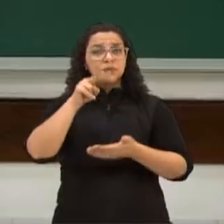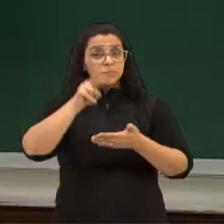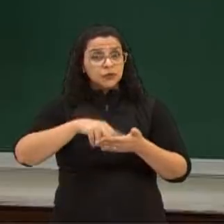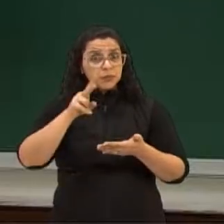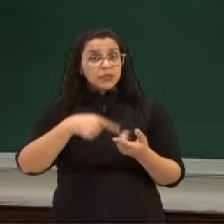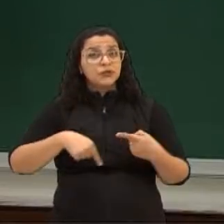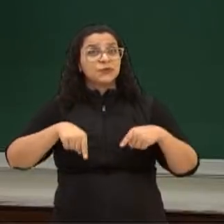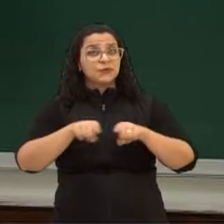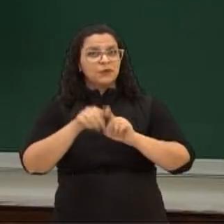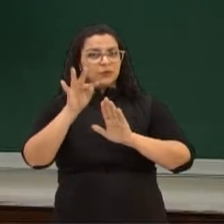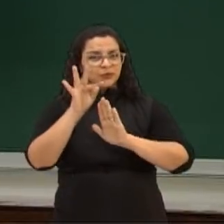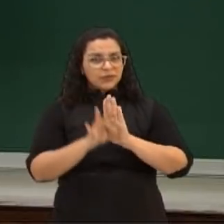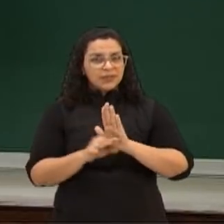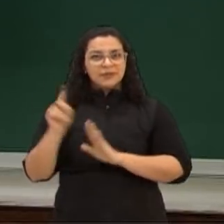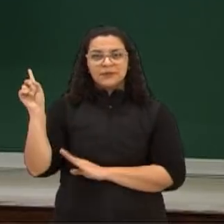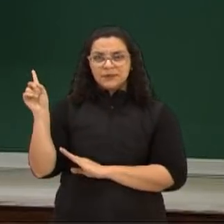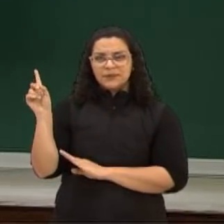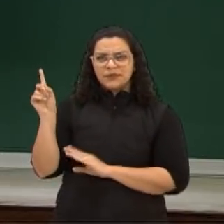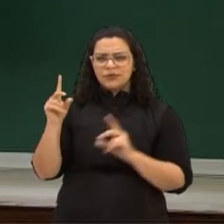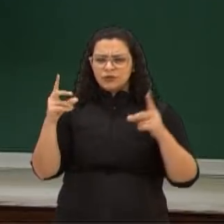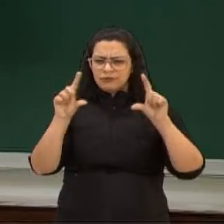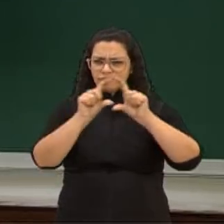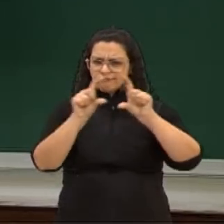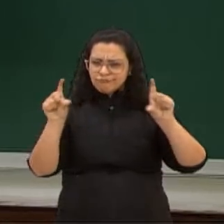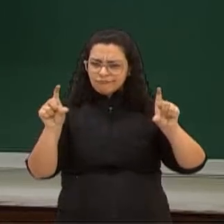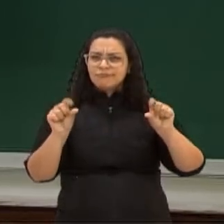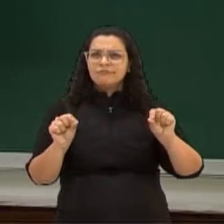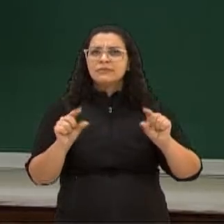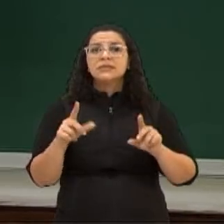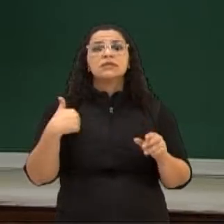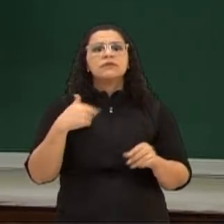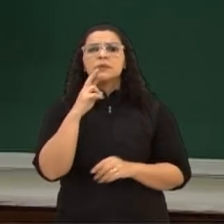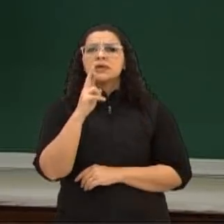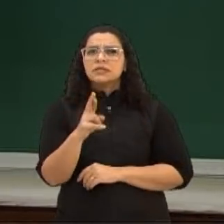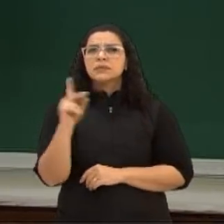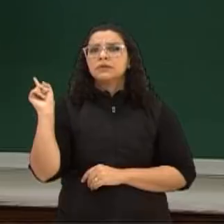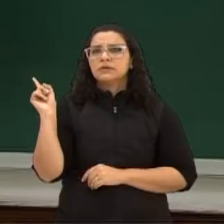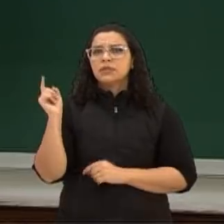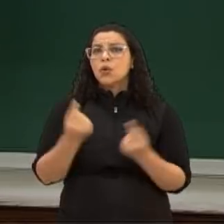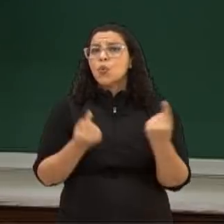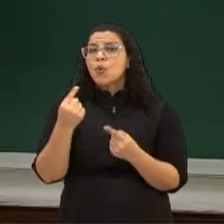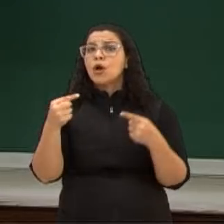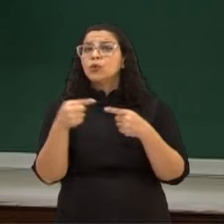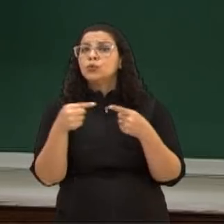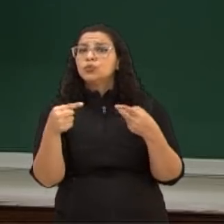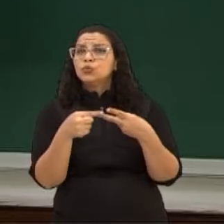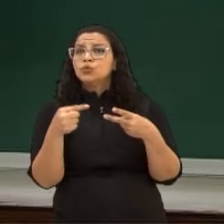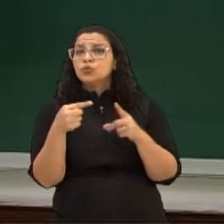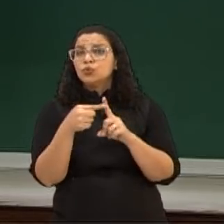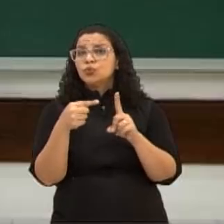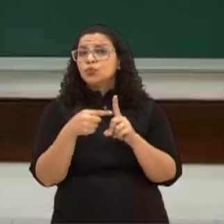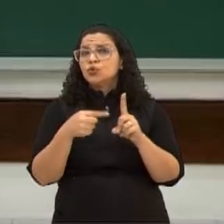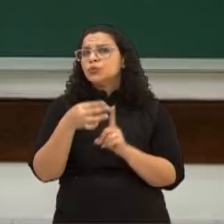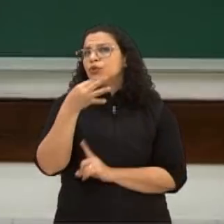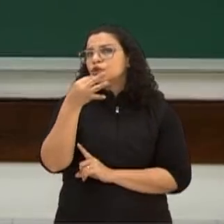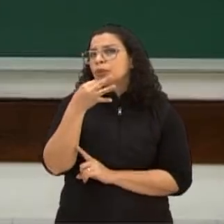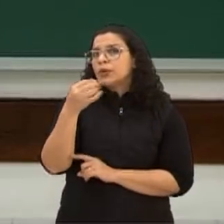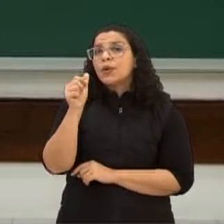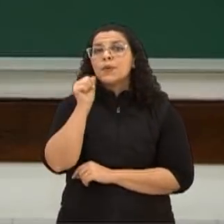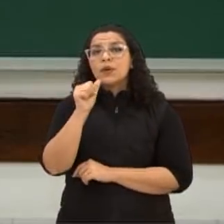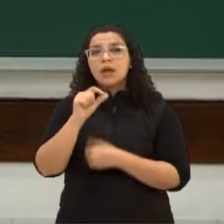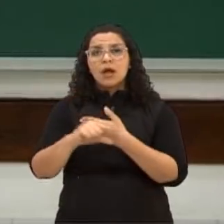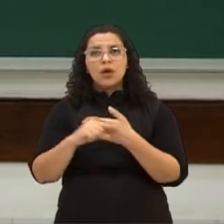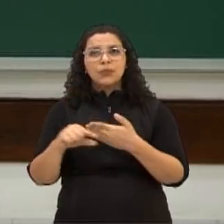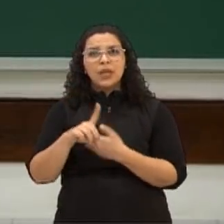ler um trecho da carta, agora só um trechinho da carta, e responder qual o tipo de argumento utilizado pela autora